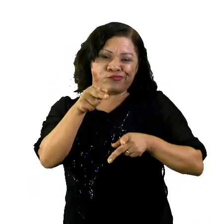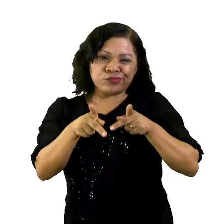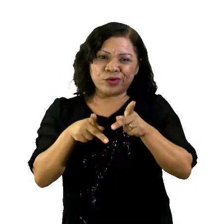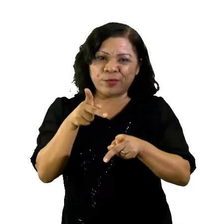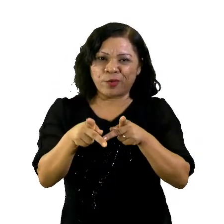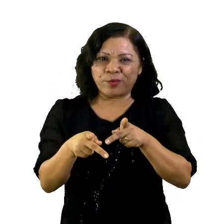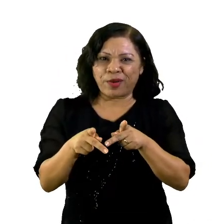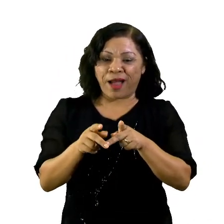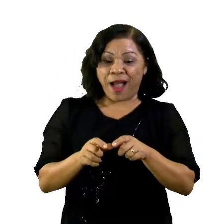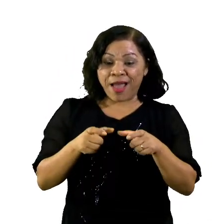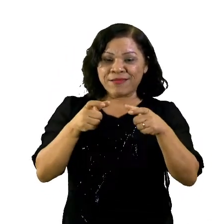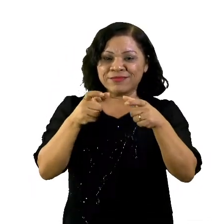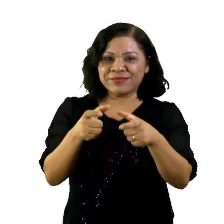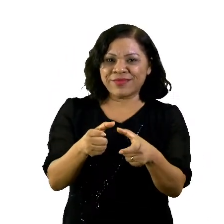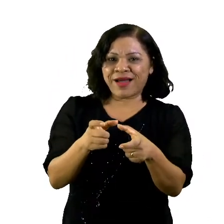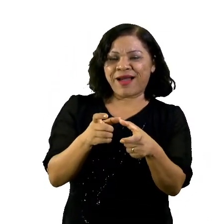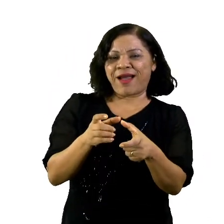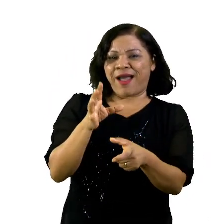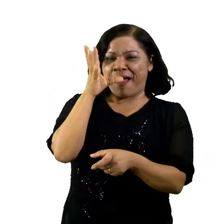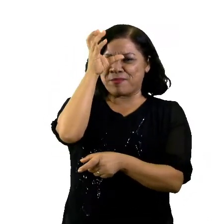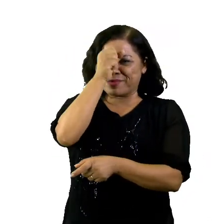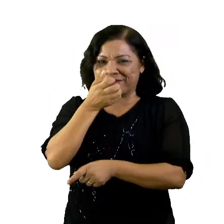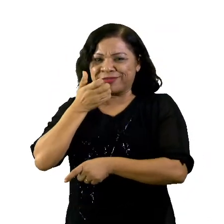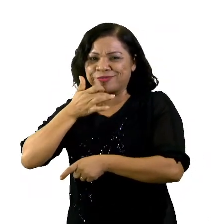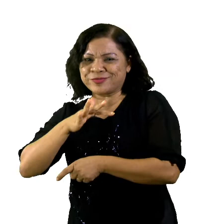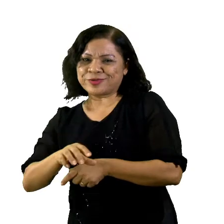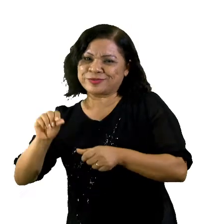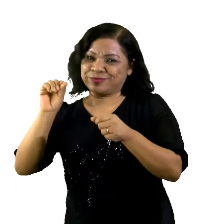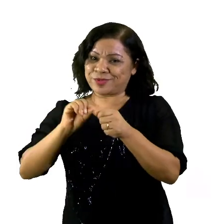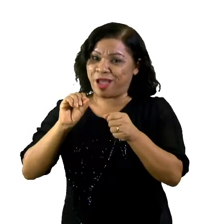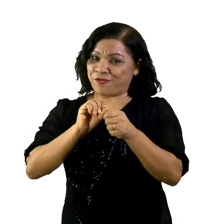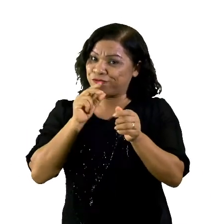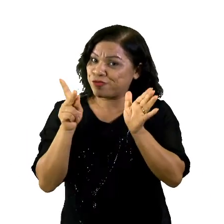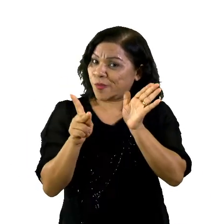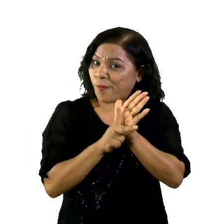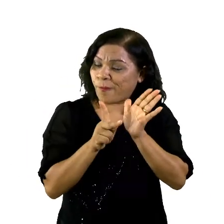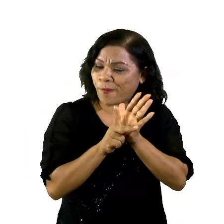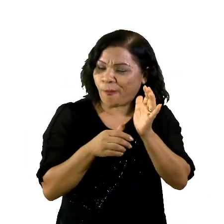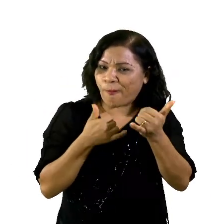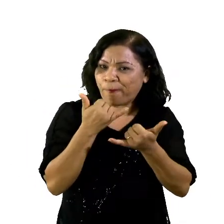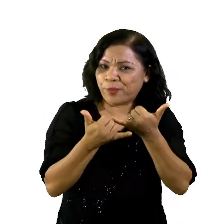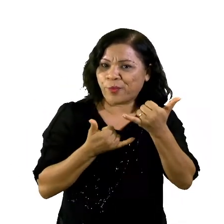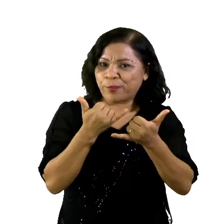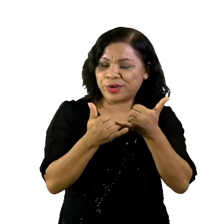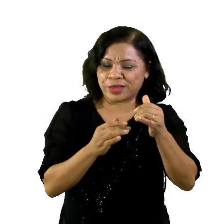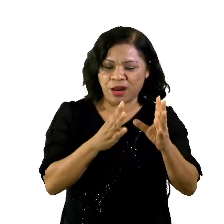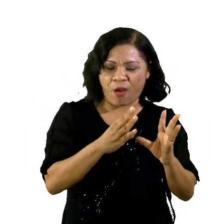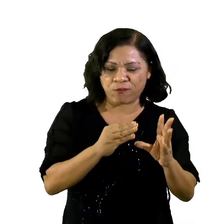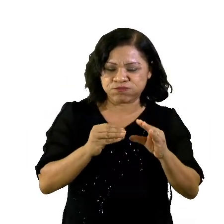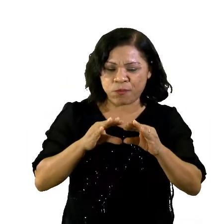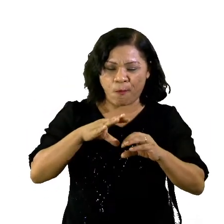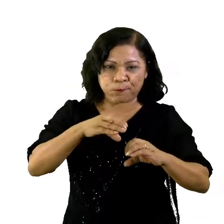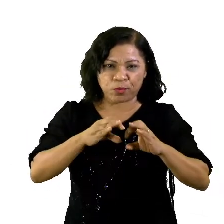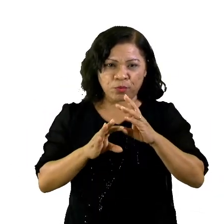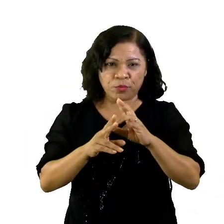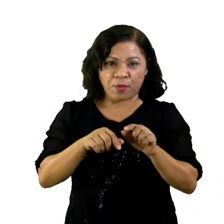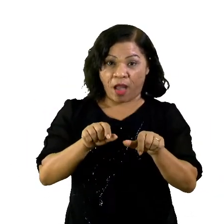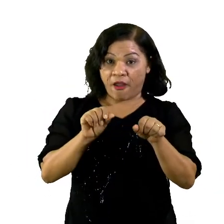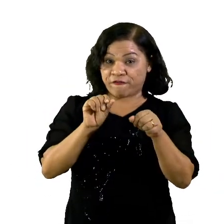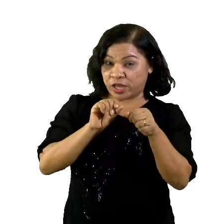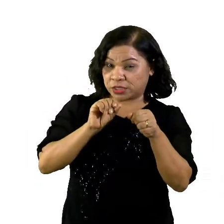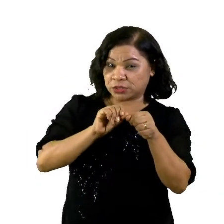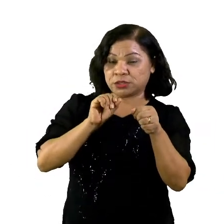criança, a fazer os seus próprios brinquedos de barro, esculpindo cavalos, bois